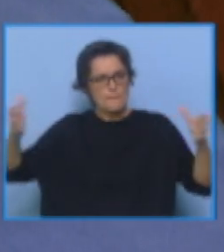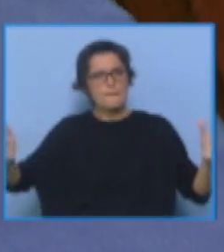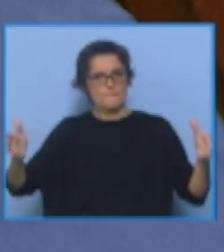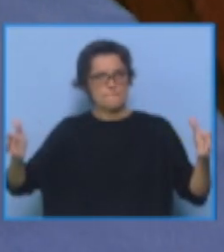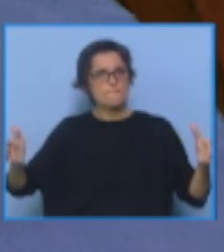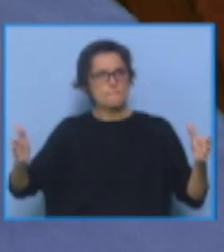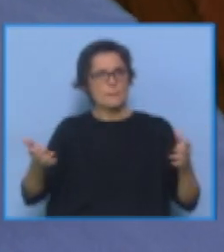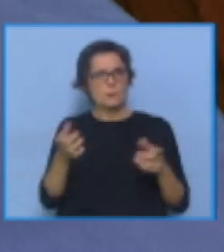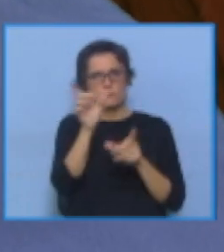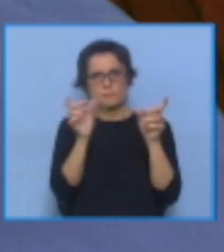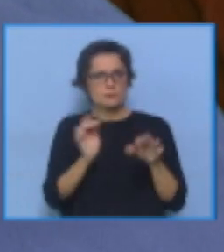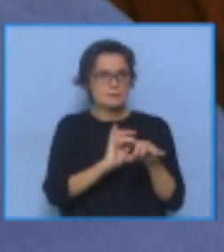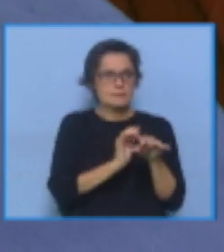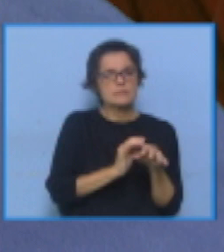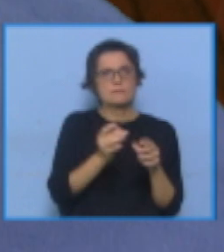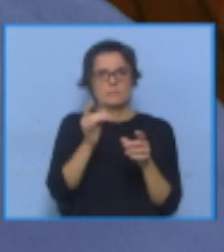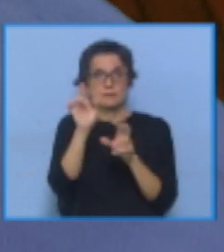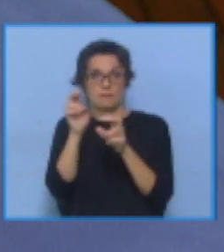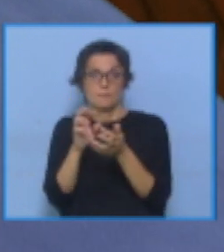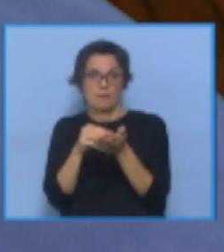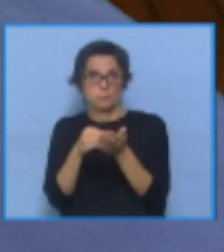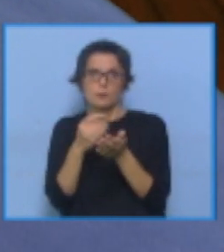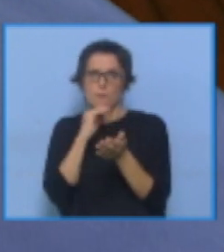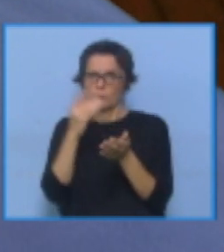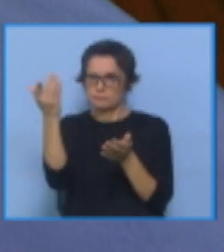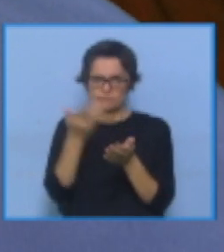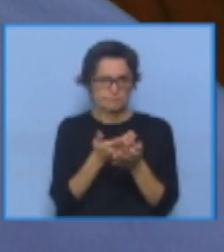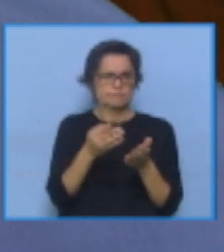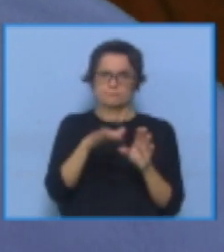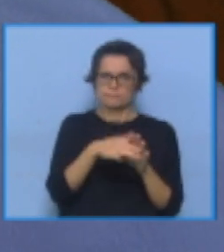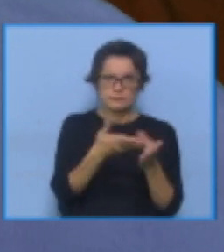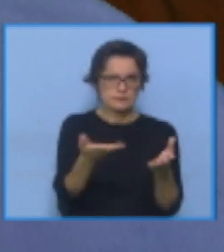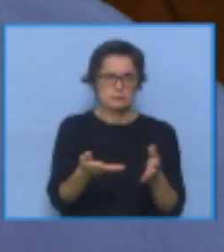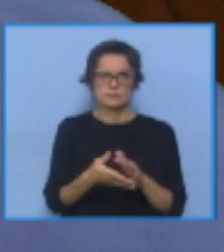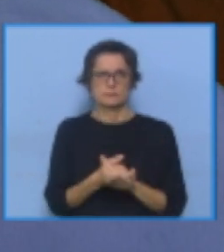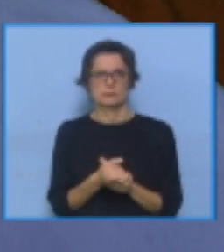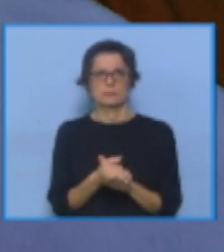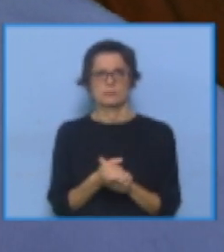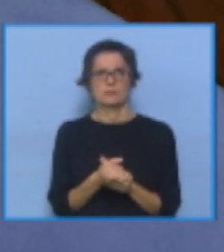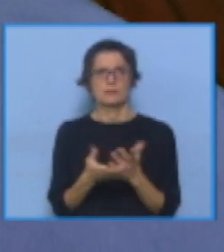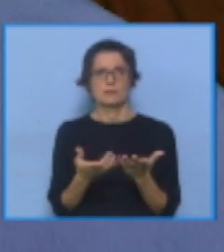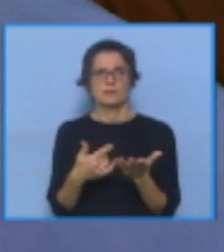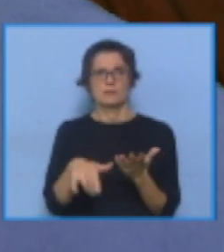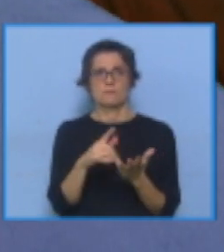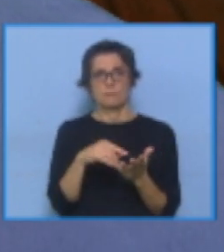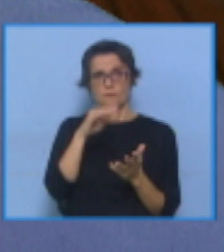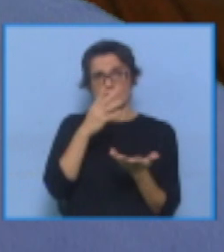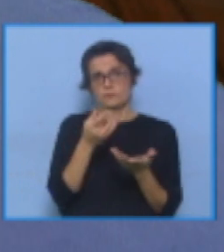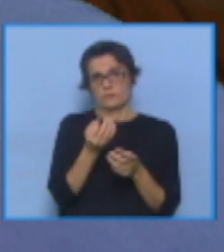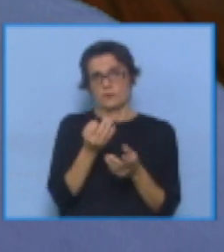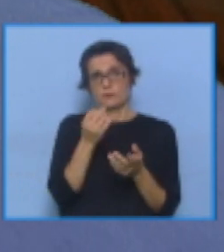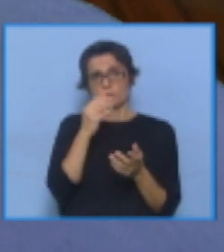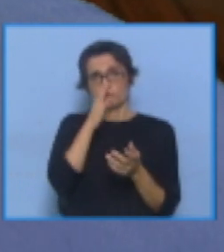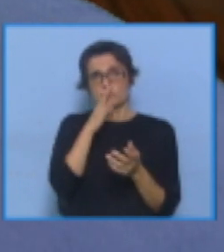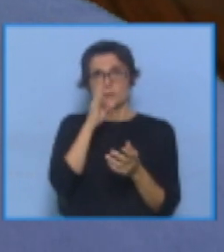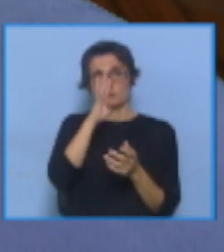que sejam sensíveis a este tema e que devemos ser todos nós, não é? Que na mensagem do Papa